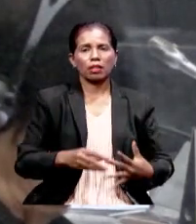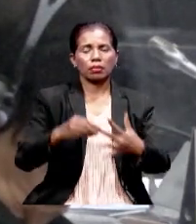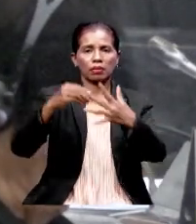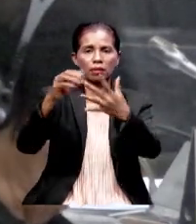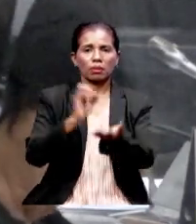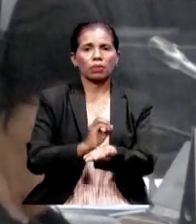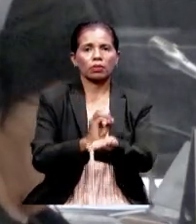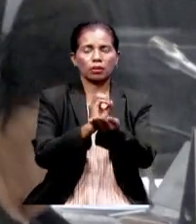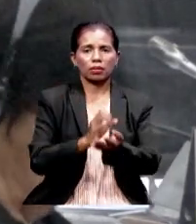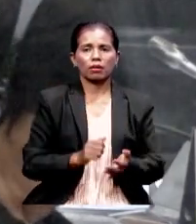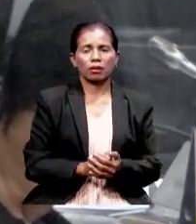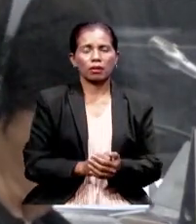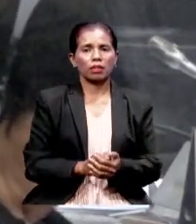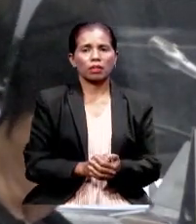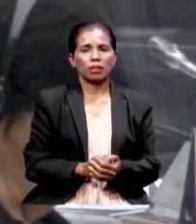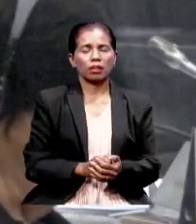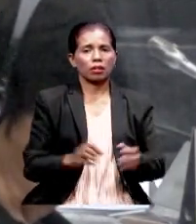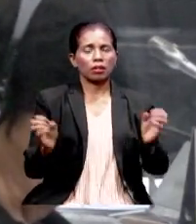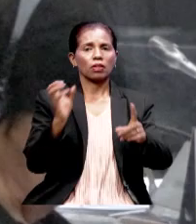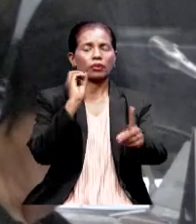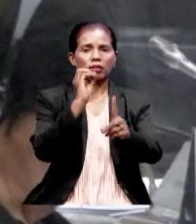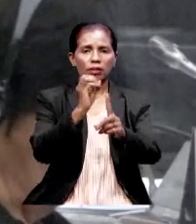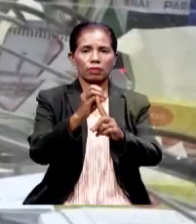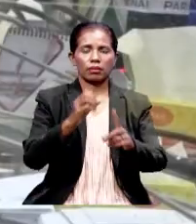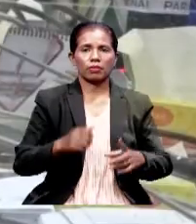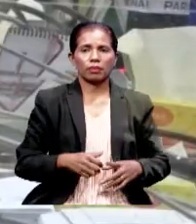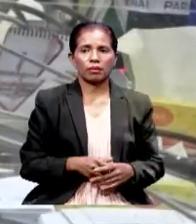ikusi mas los ida nemaka objetivo